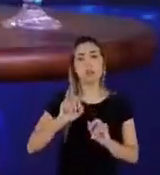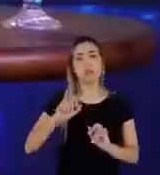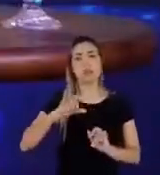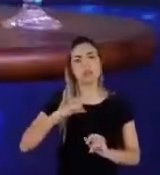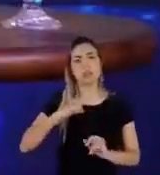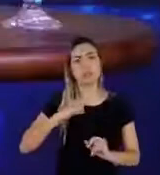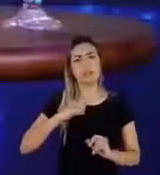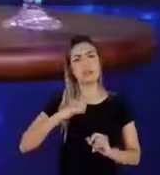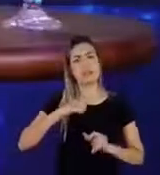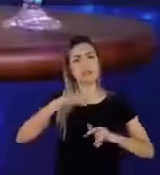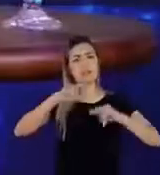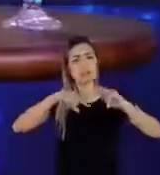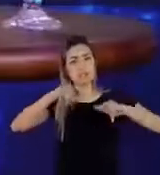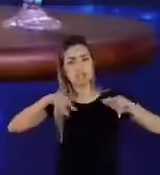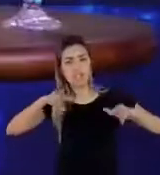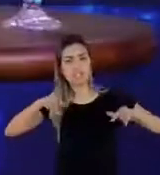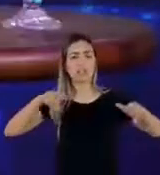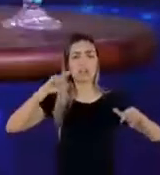níveis de riscos